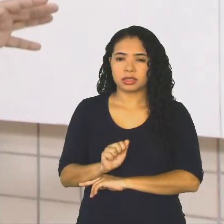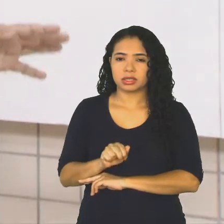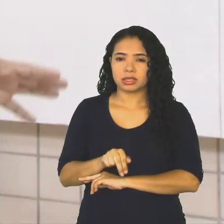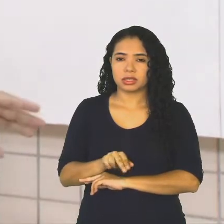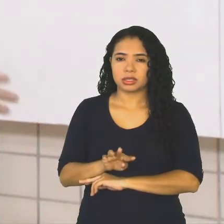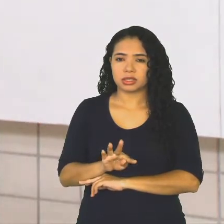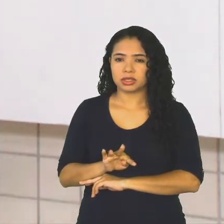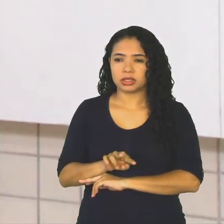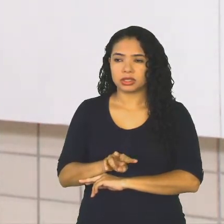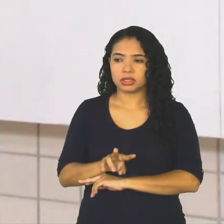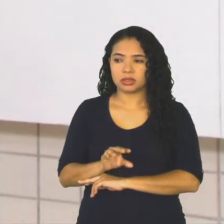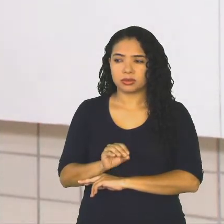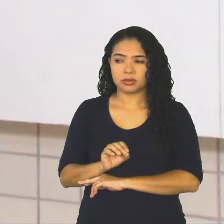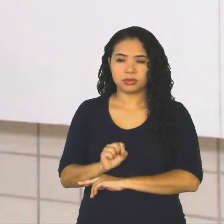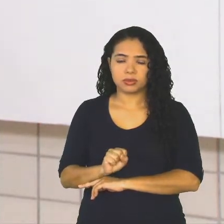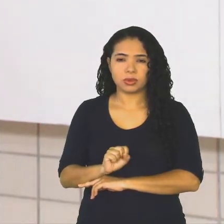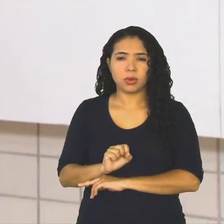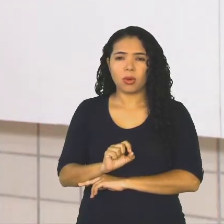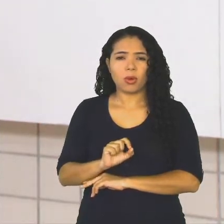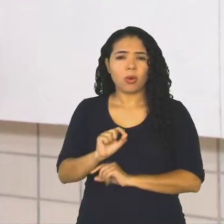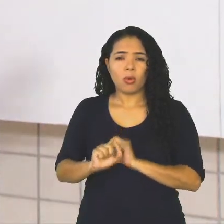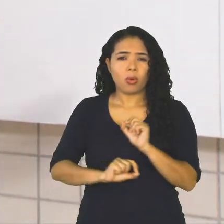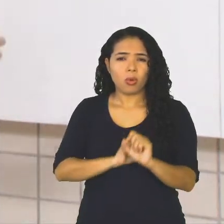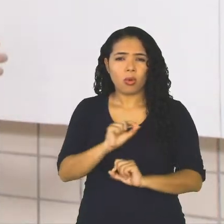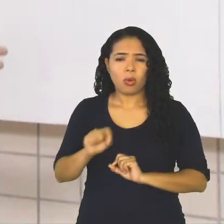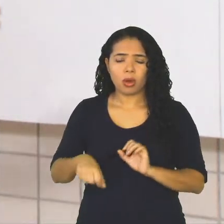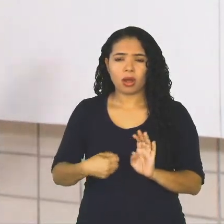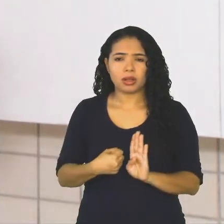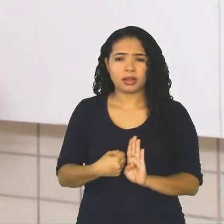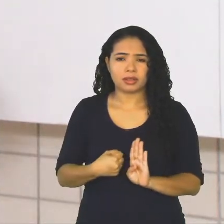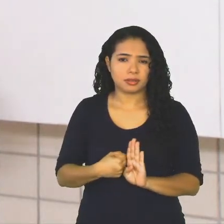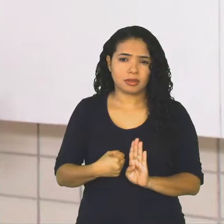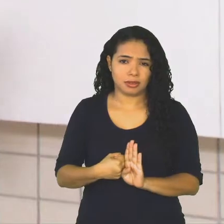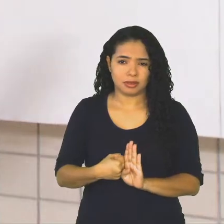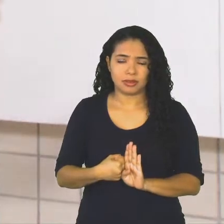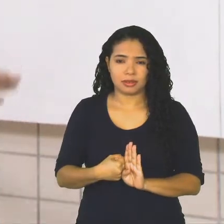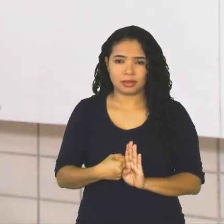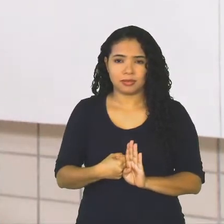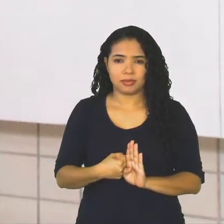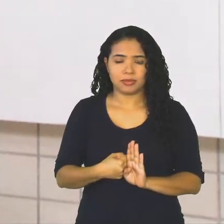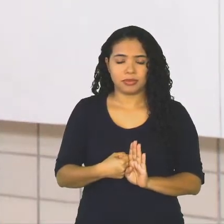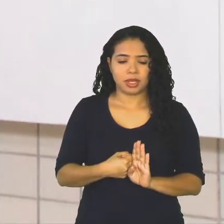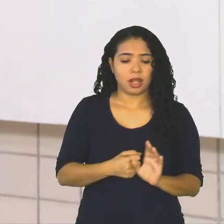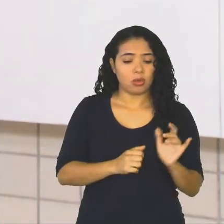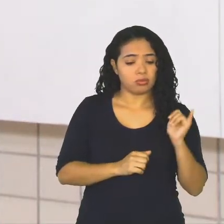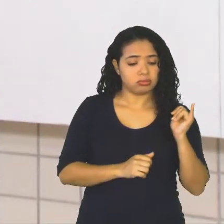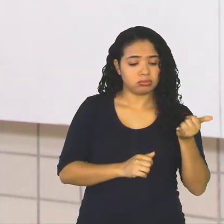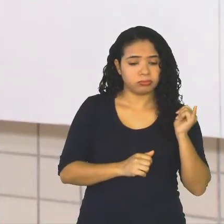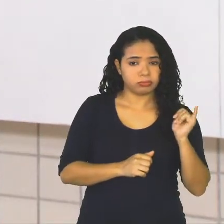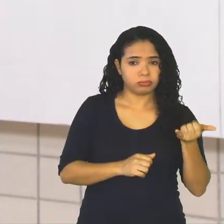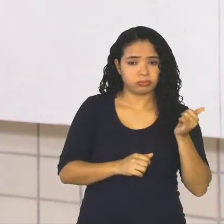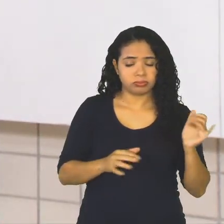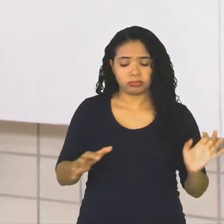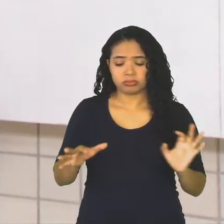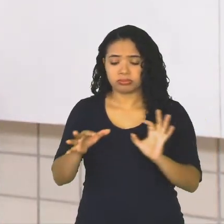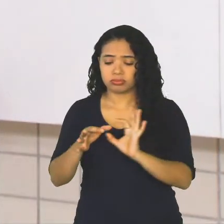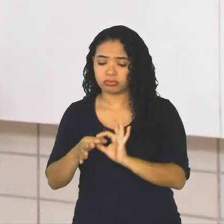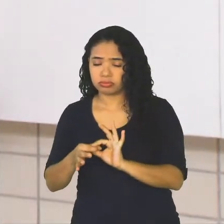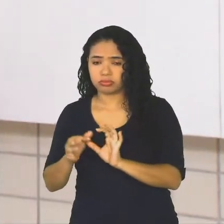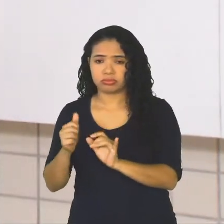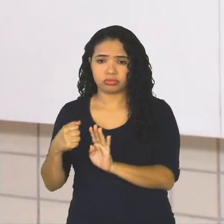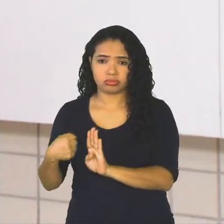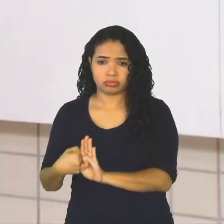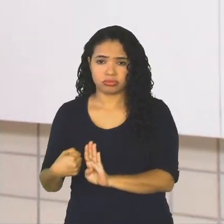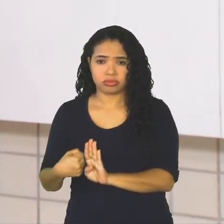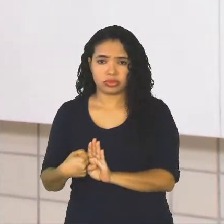de Pinóquio para a gente também estudar sobre substantivo. Uma coisa ligada à outra, ok? E aí, vocês vão